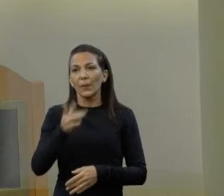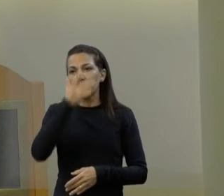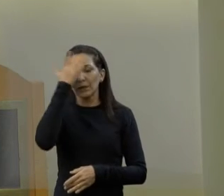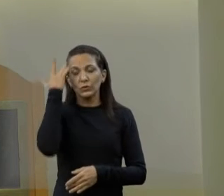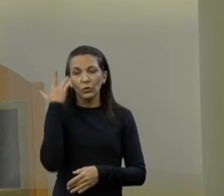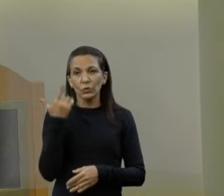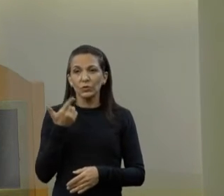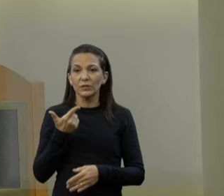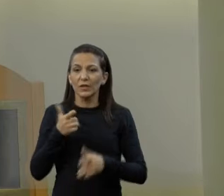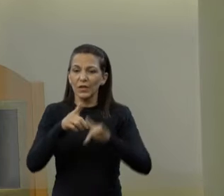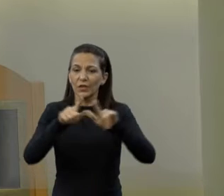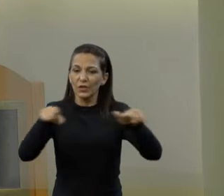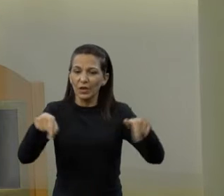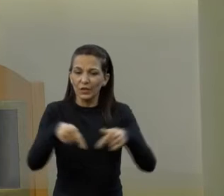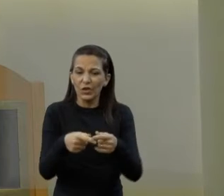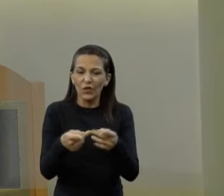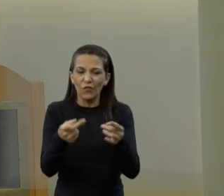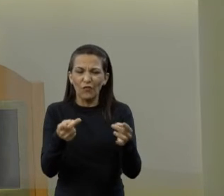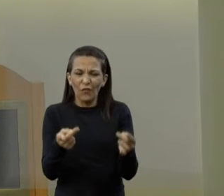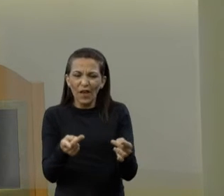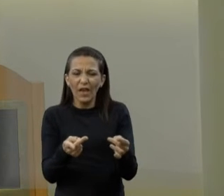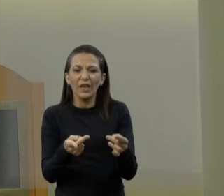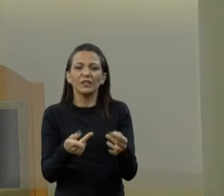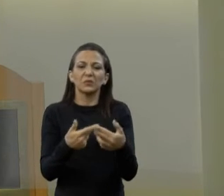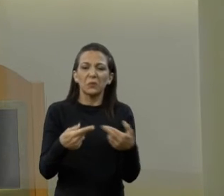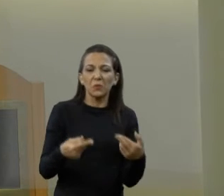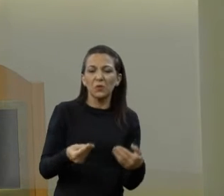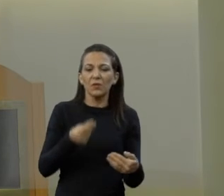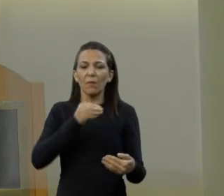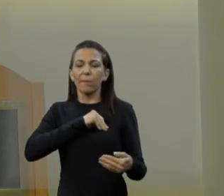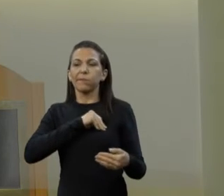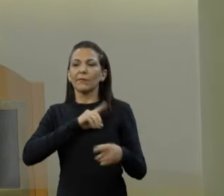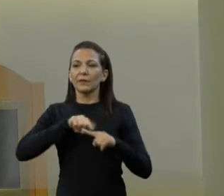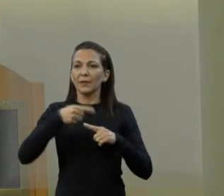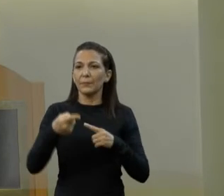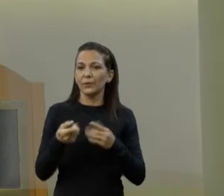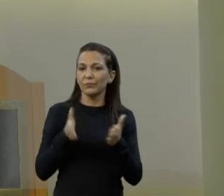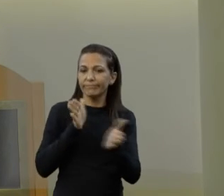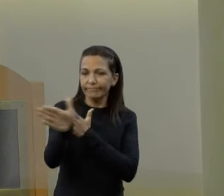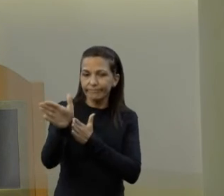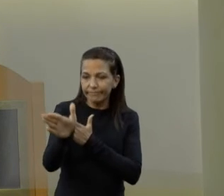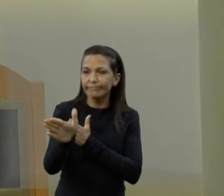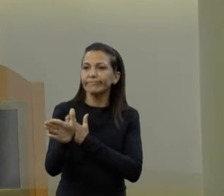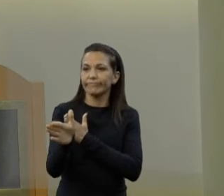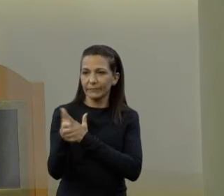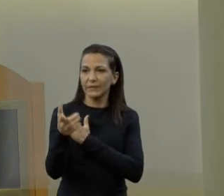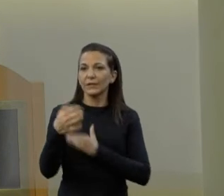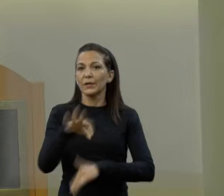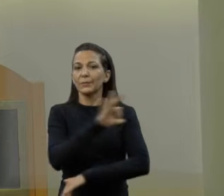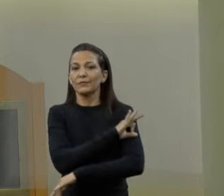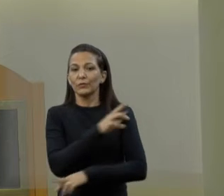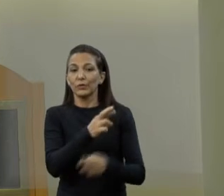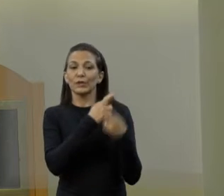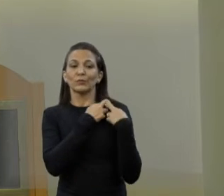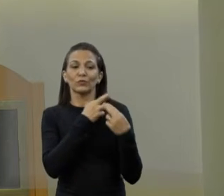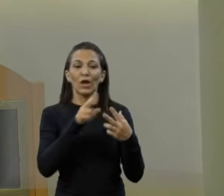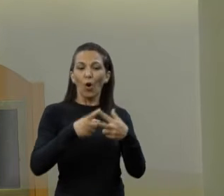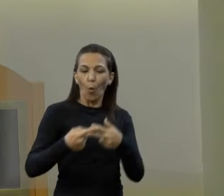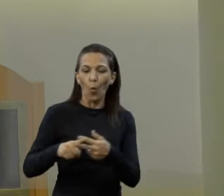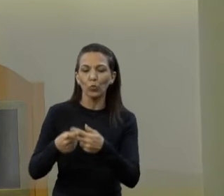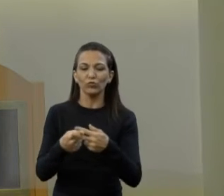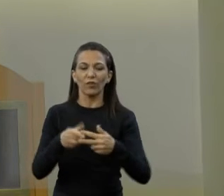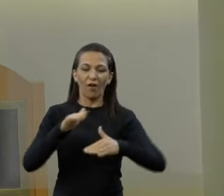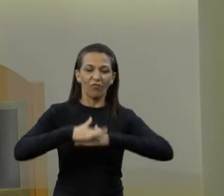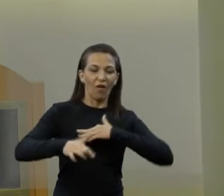e deixar aí o passível aos cofres do município então mais uma vez eu gostaria de